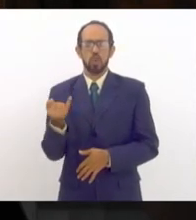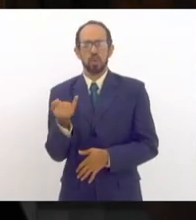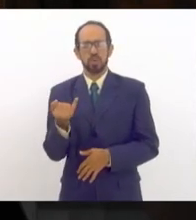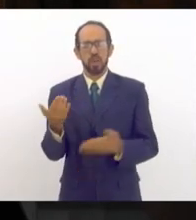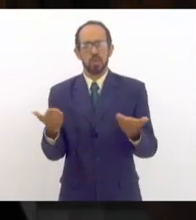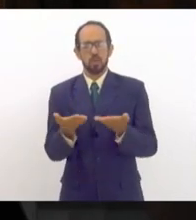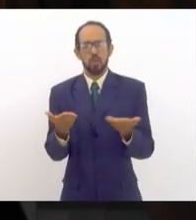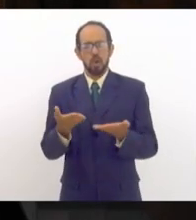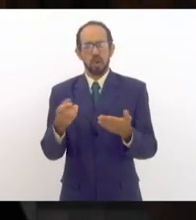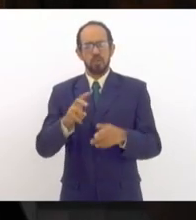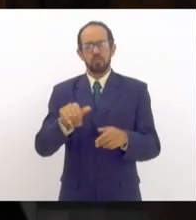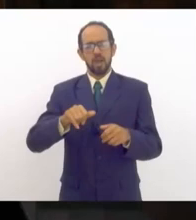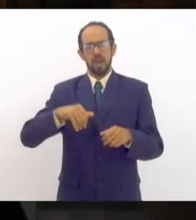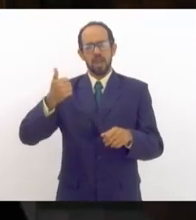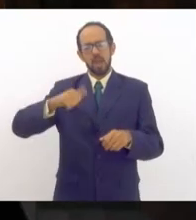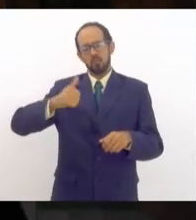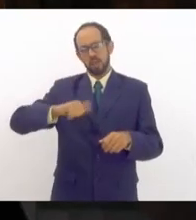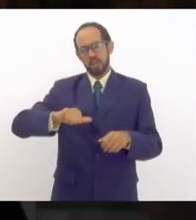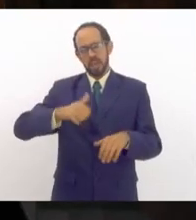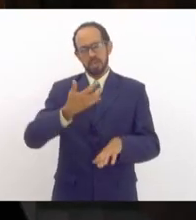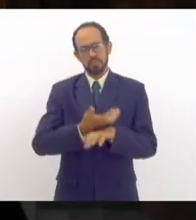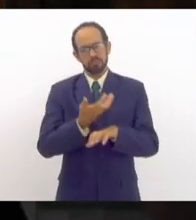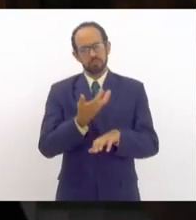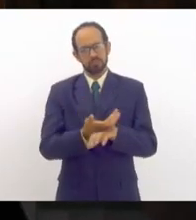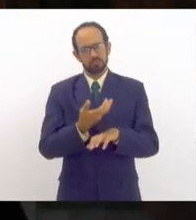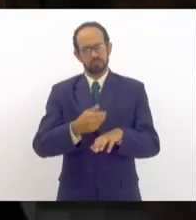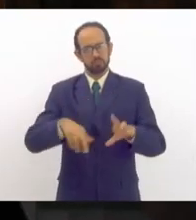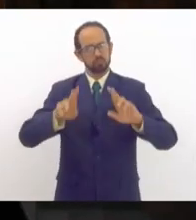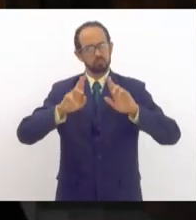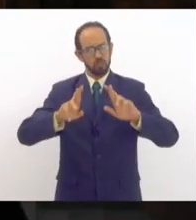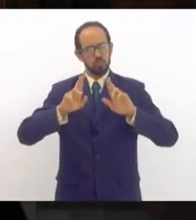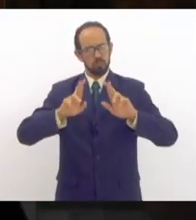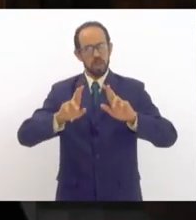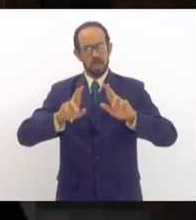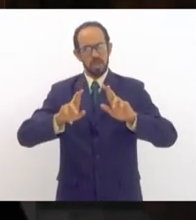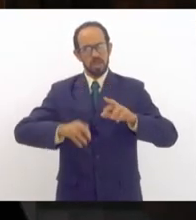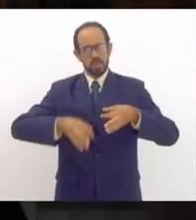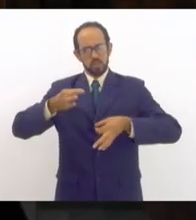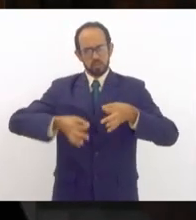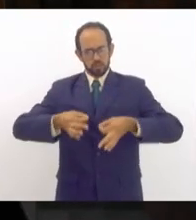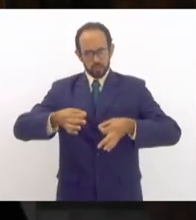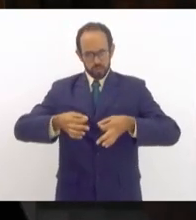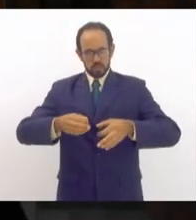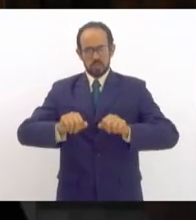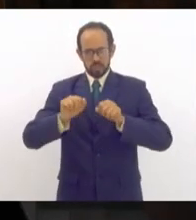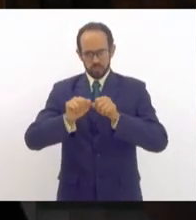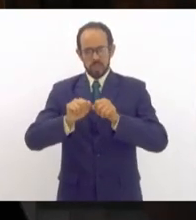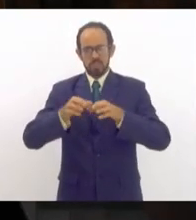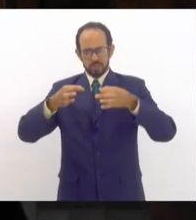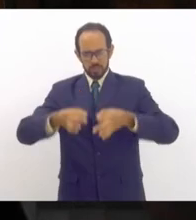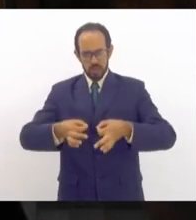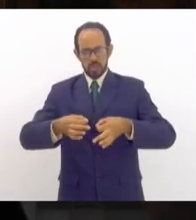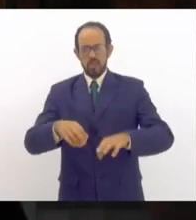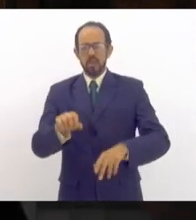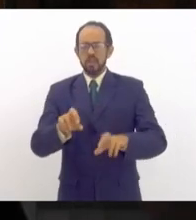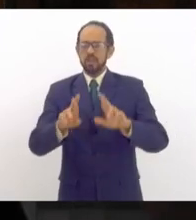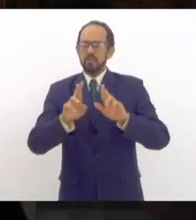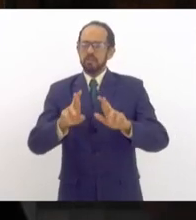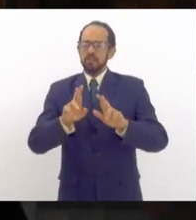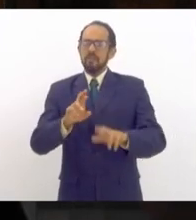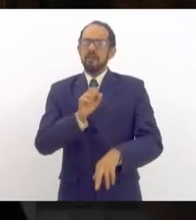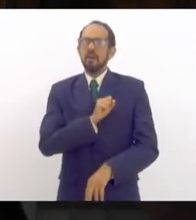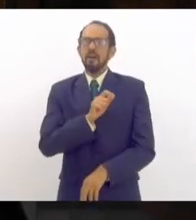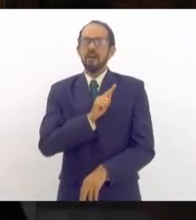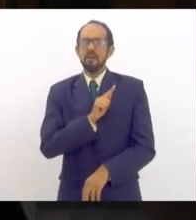vai apreciar essa matéria e a gente espera que justiça seja feita que os todos os vossa excelências os moradores de